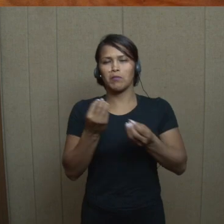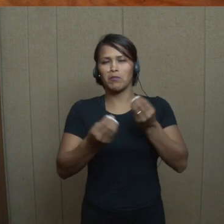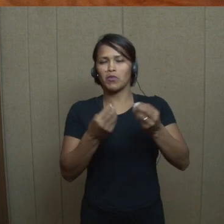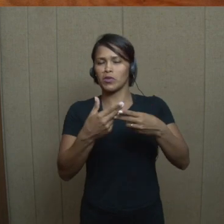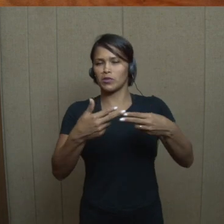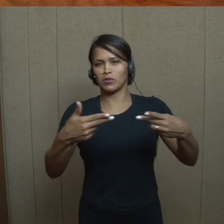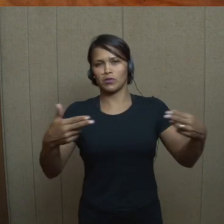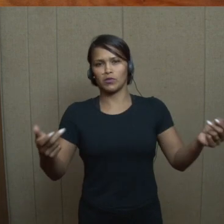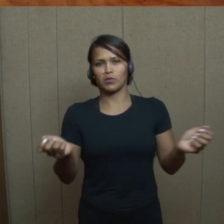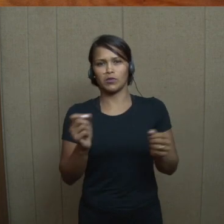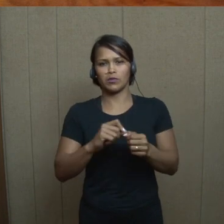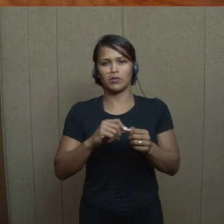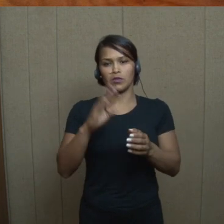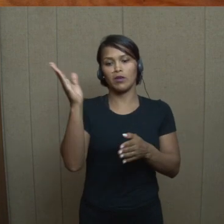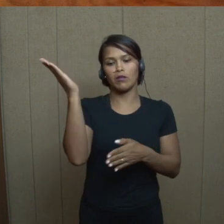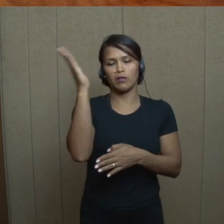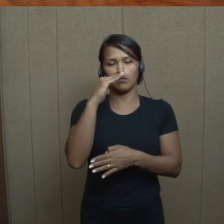Brasil.